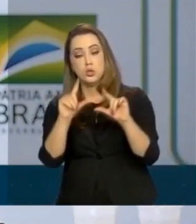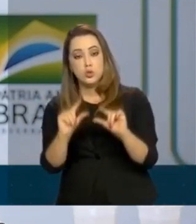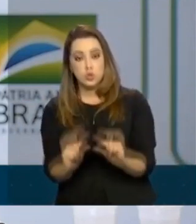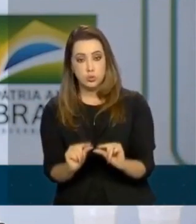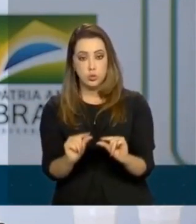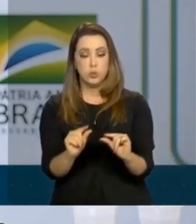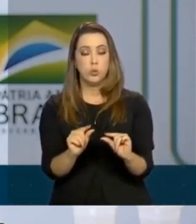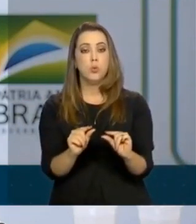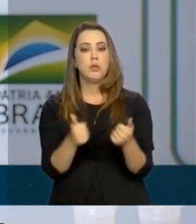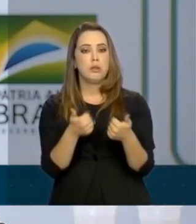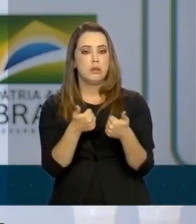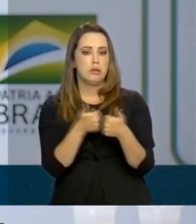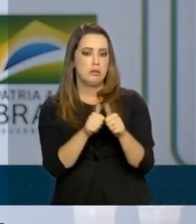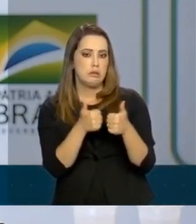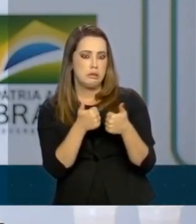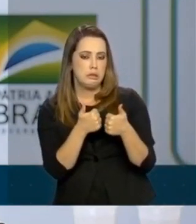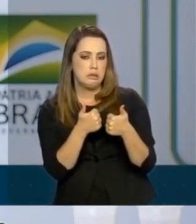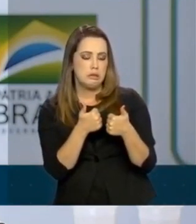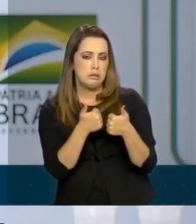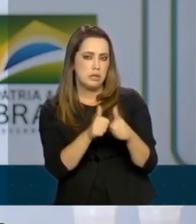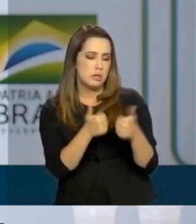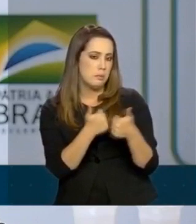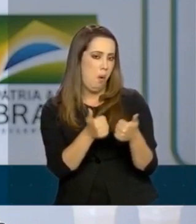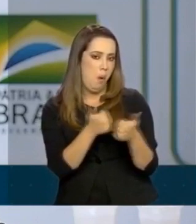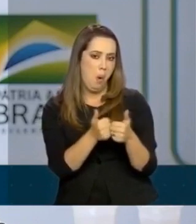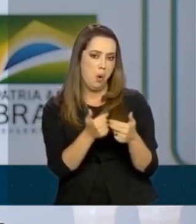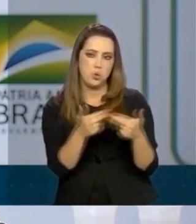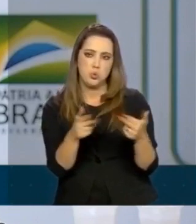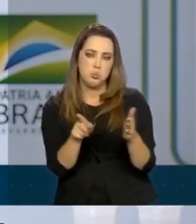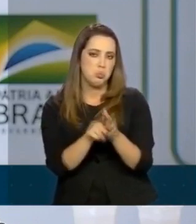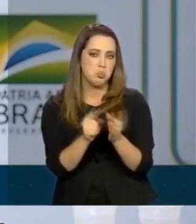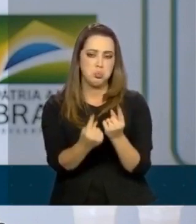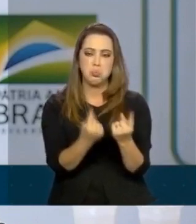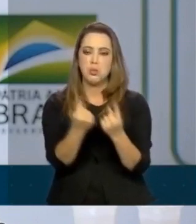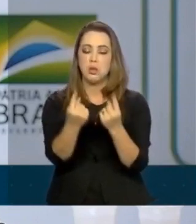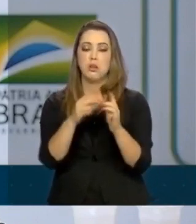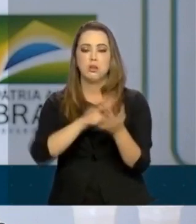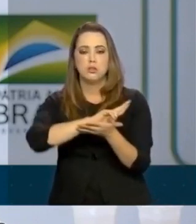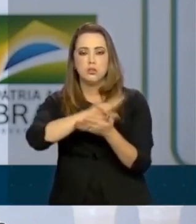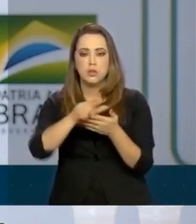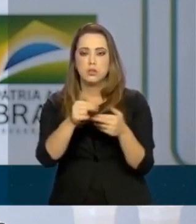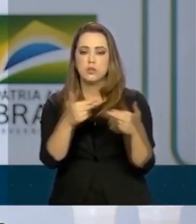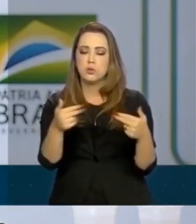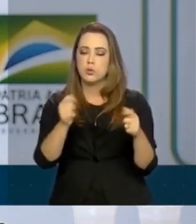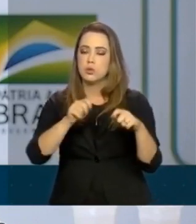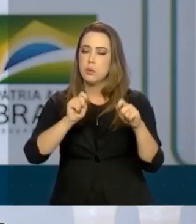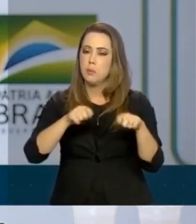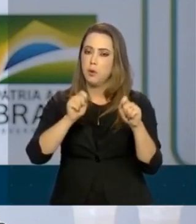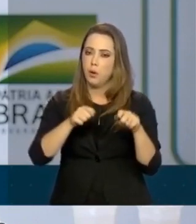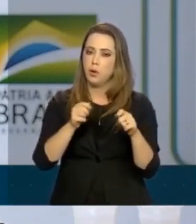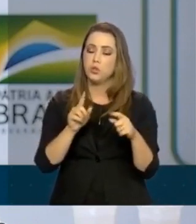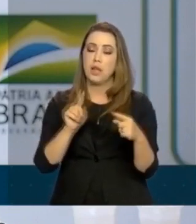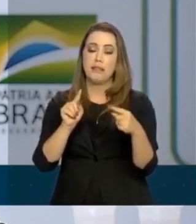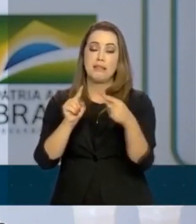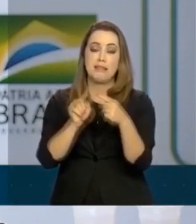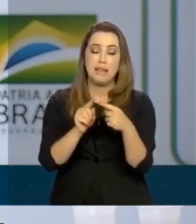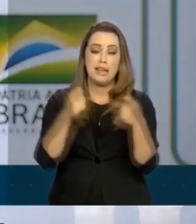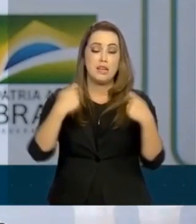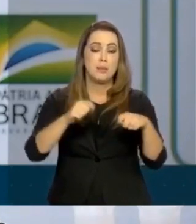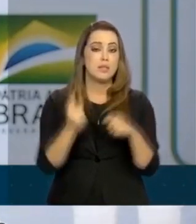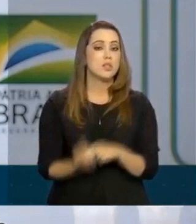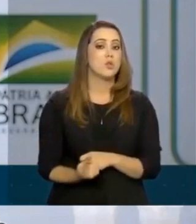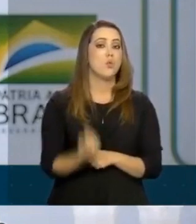mobilidade urbana em determinados aparelhos. Existem uma série de medidas que vai se tomando até que você tenha